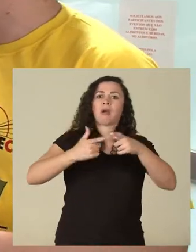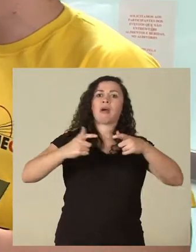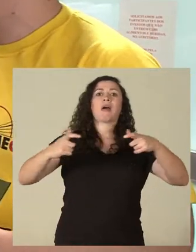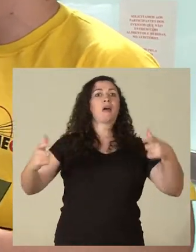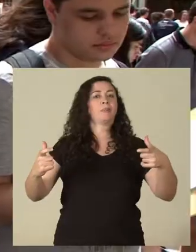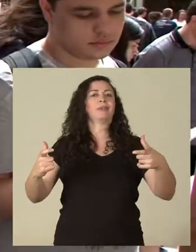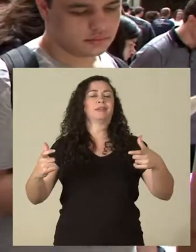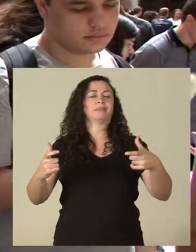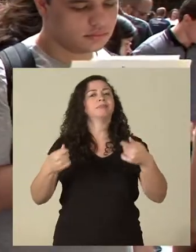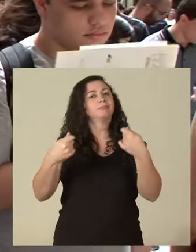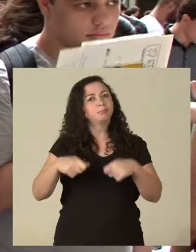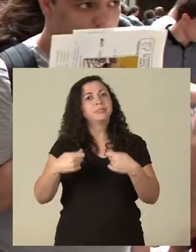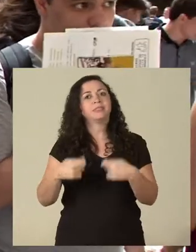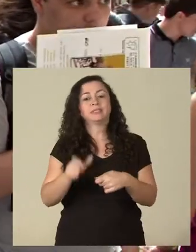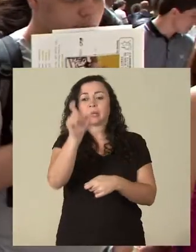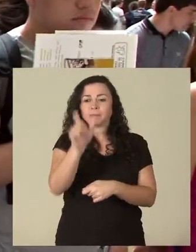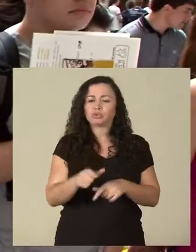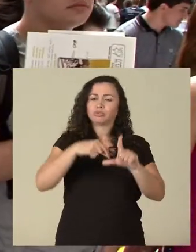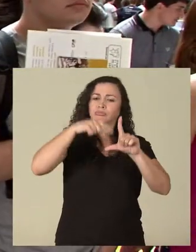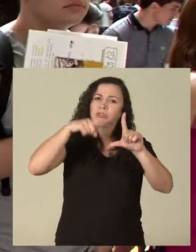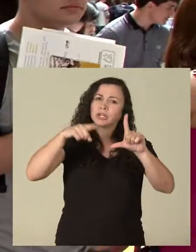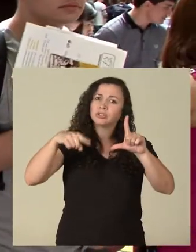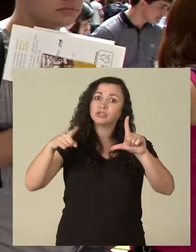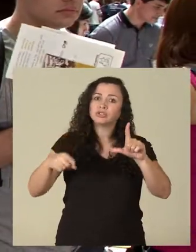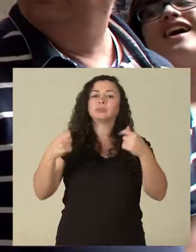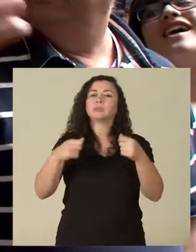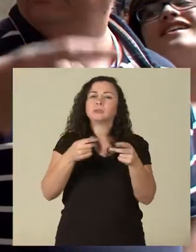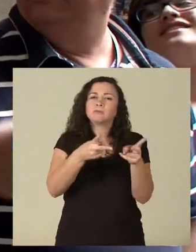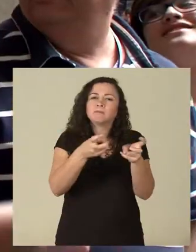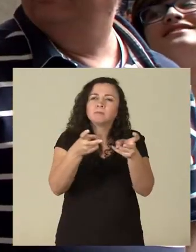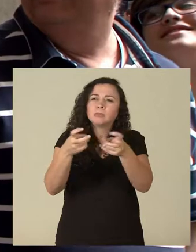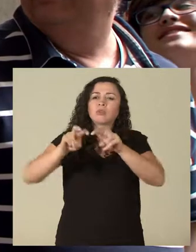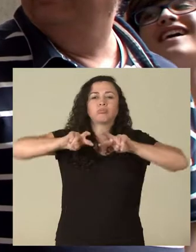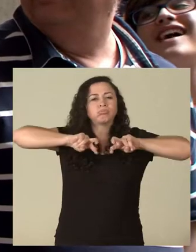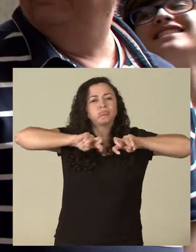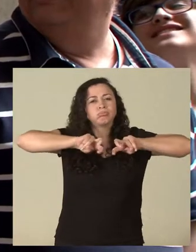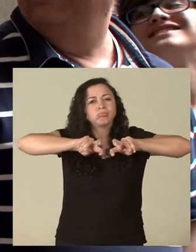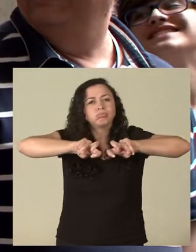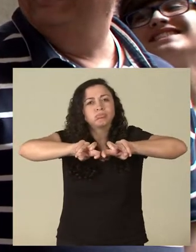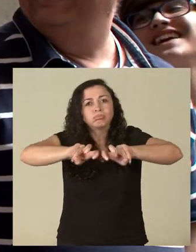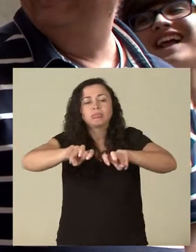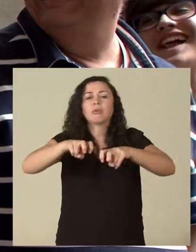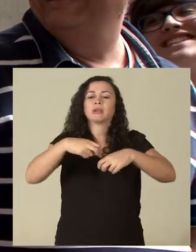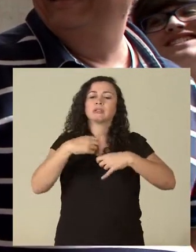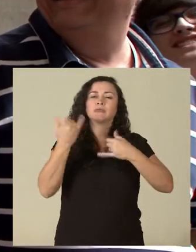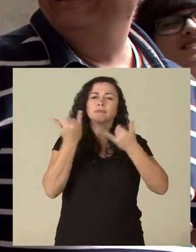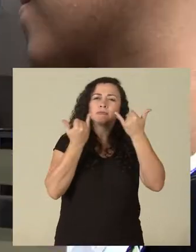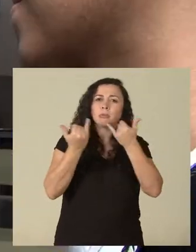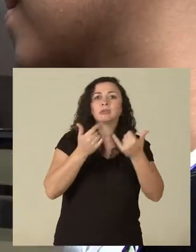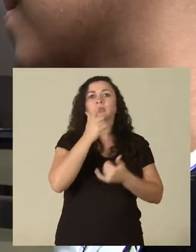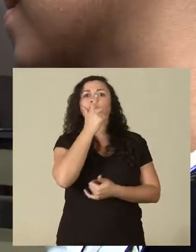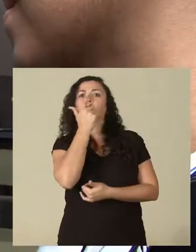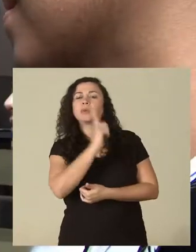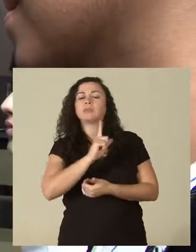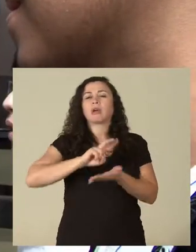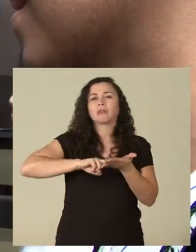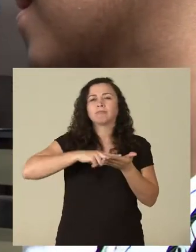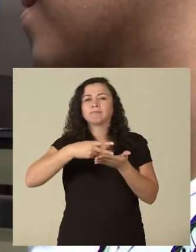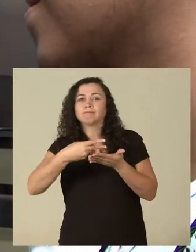significativamente. E a tarefa do estatístico é justamente interpretar esses dados de forma a